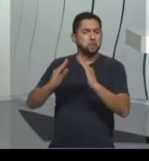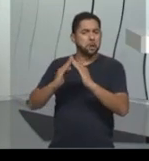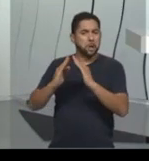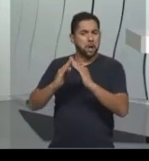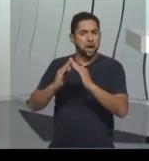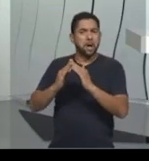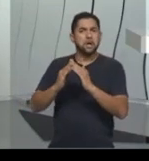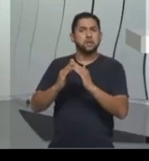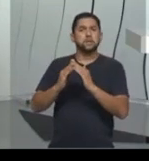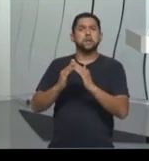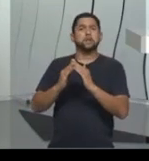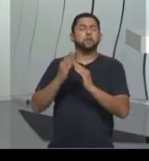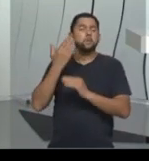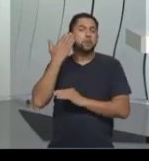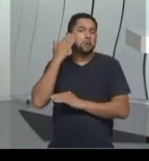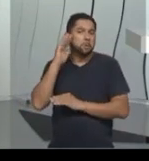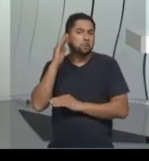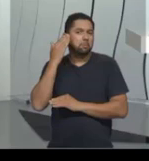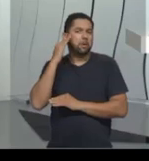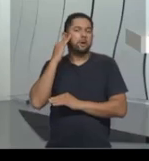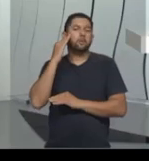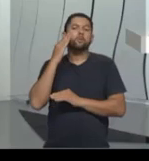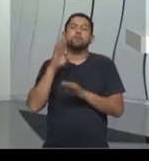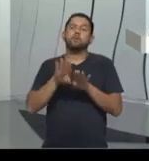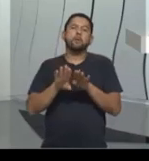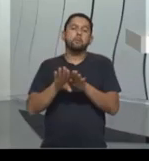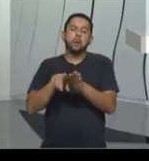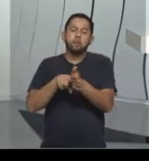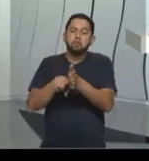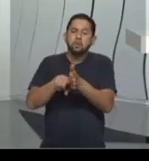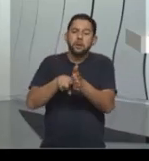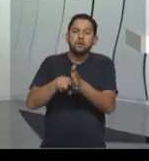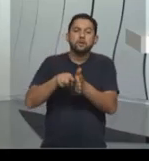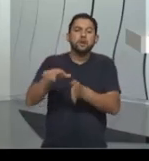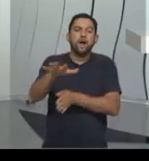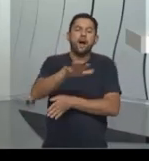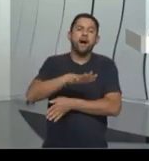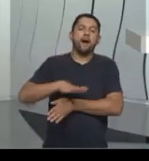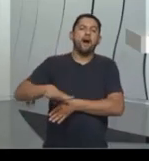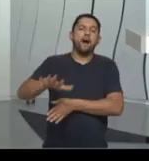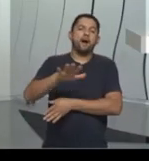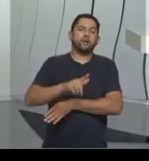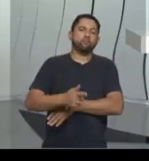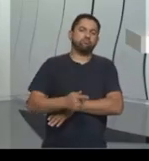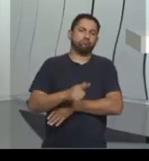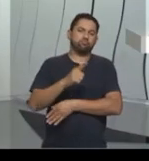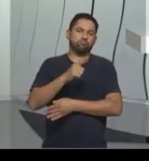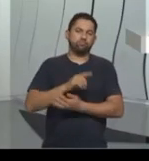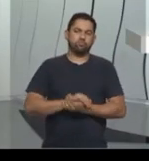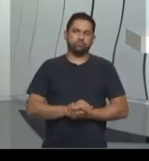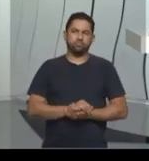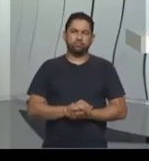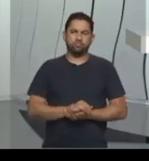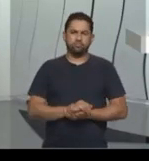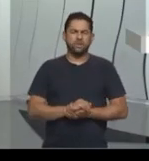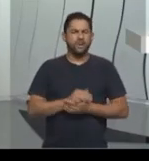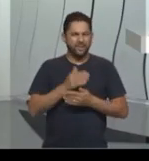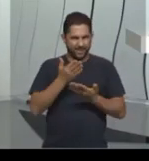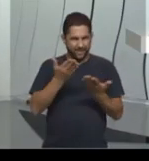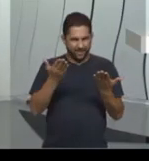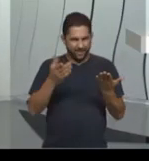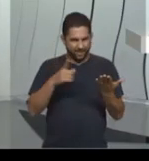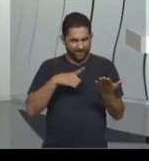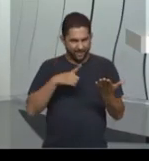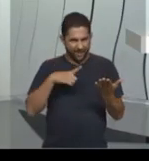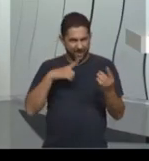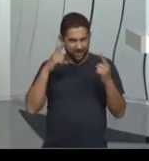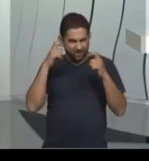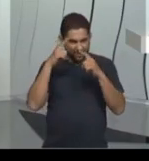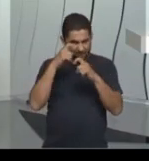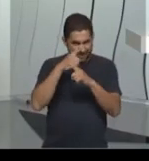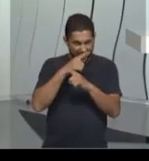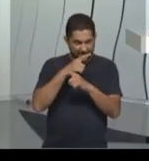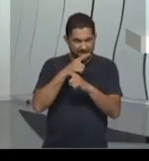dos estudos do espaço geográfico, ok? Então, se você aí tem tá numa dificuldade de escolher alguma área para